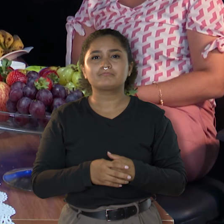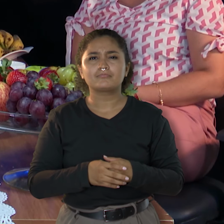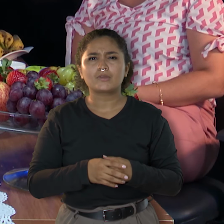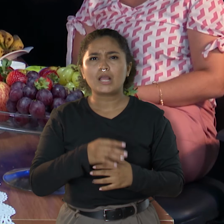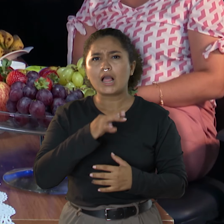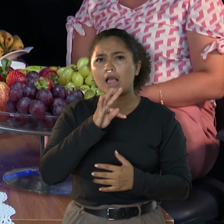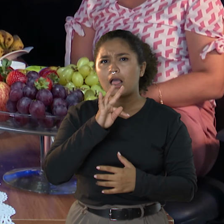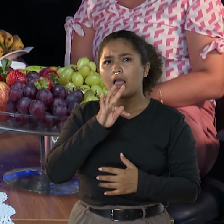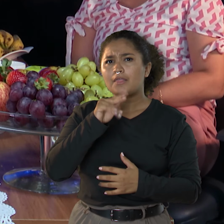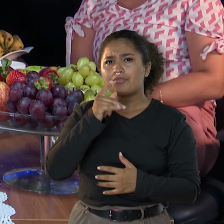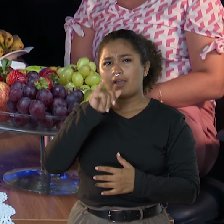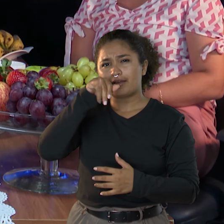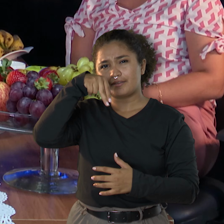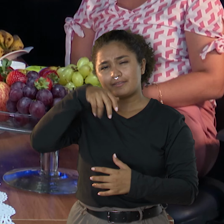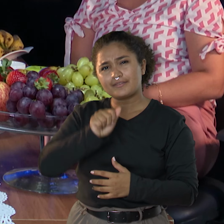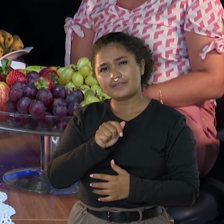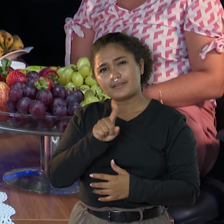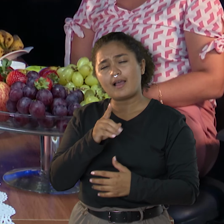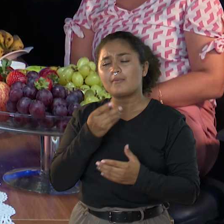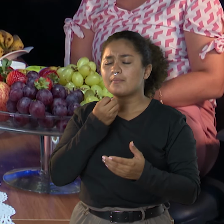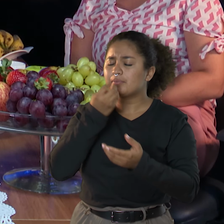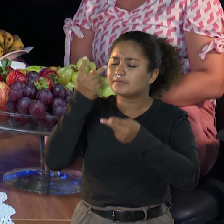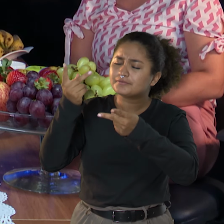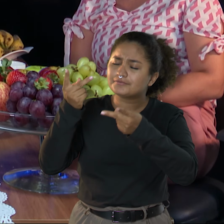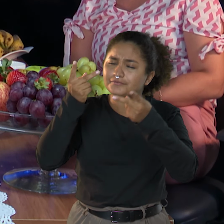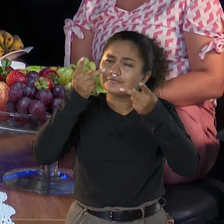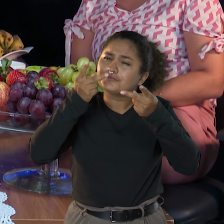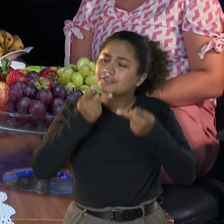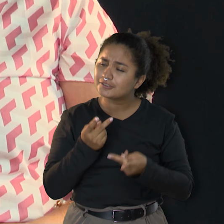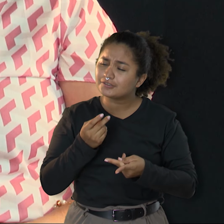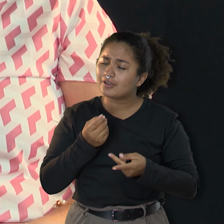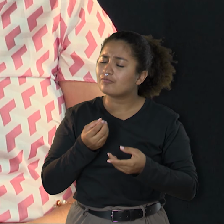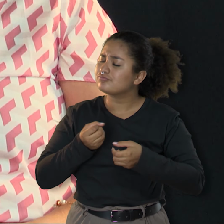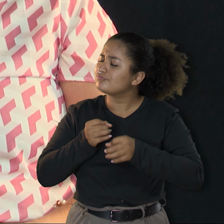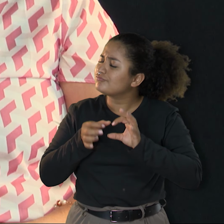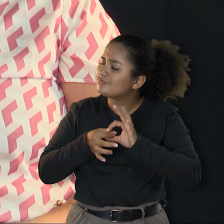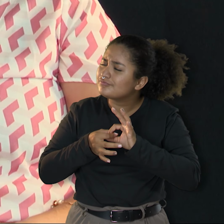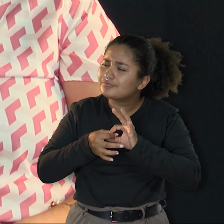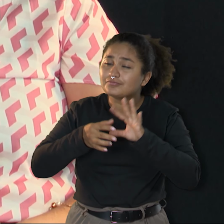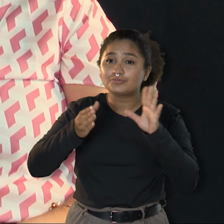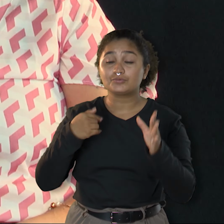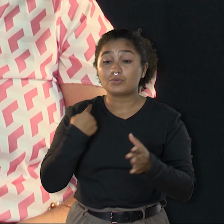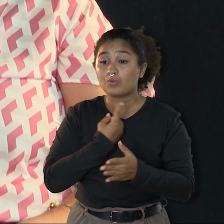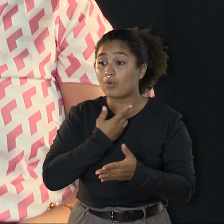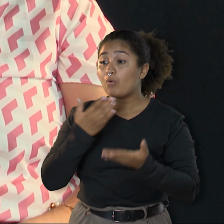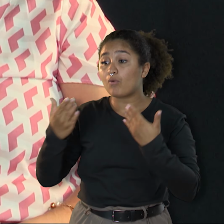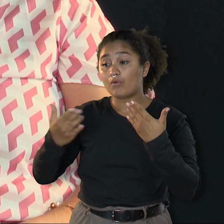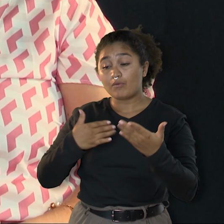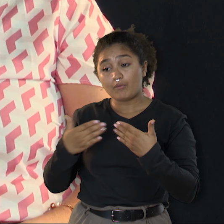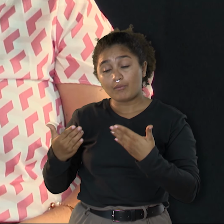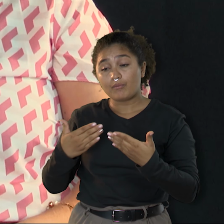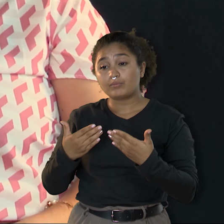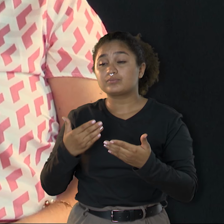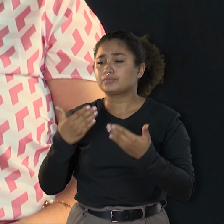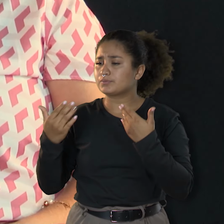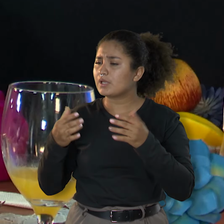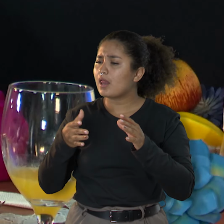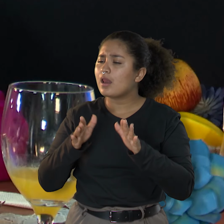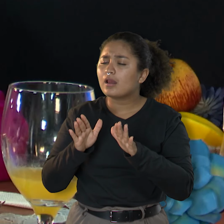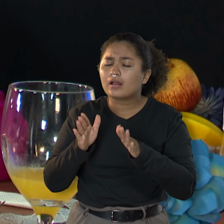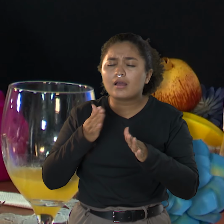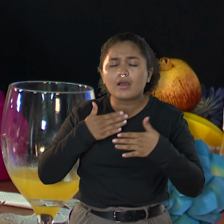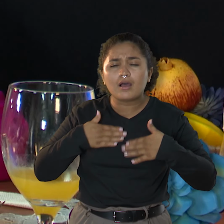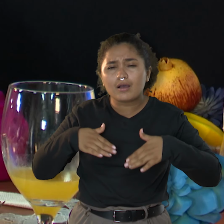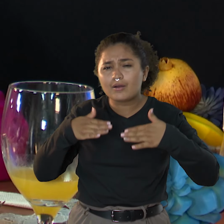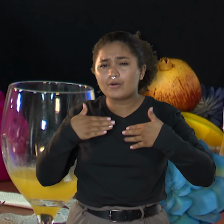Tainá, muito bem-vinda aqui no nosso programa. Fique à vontade. Nós vamos conversar, vai ser um papo leve, tranquilo, tá